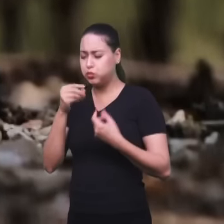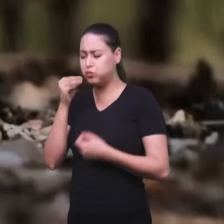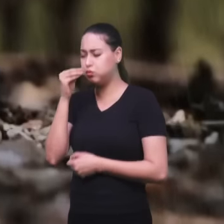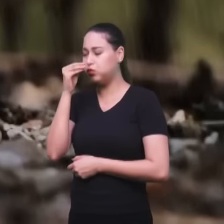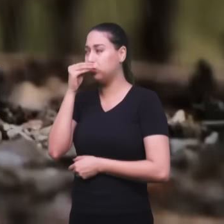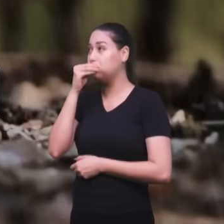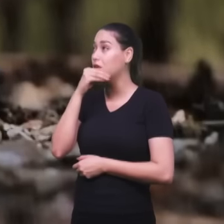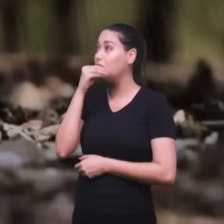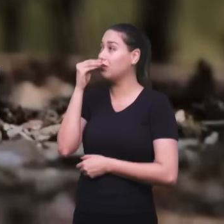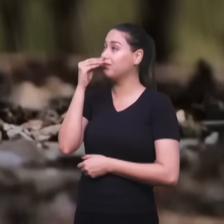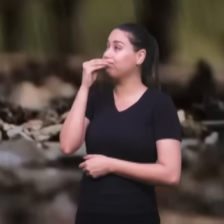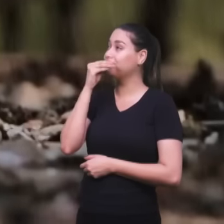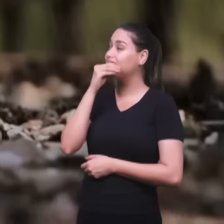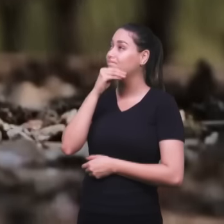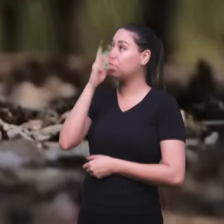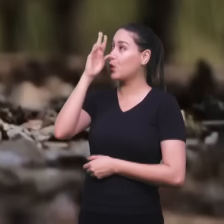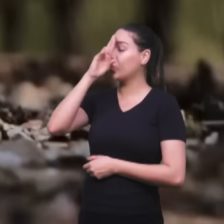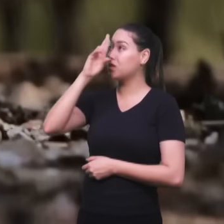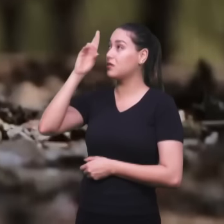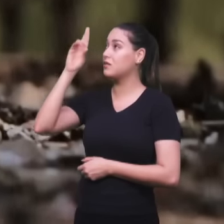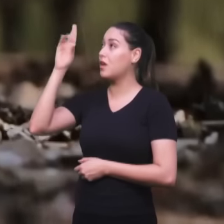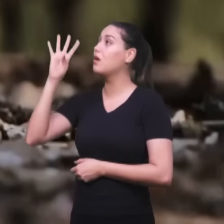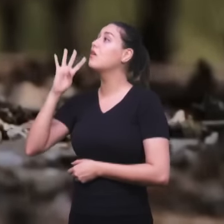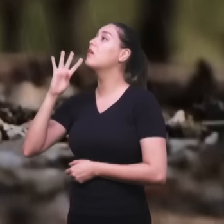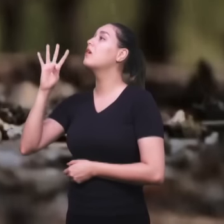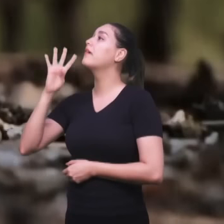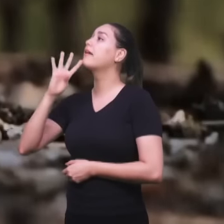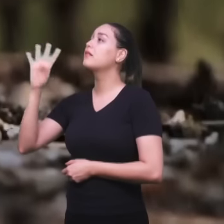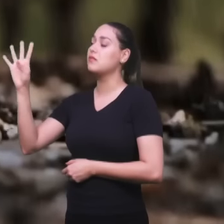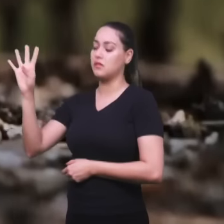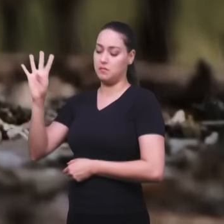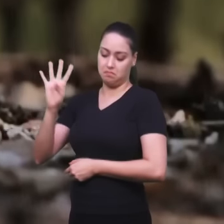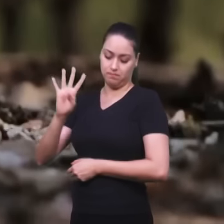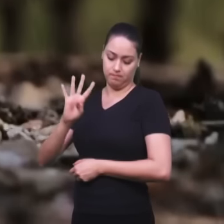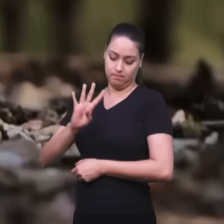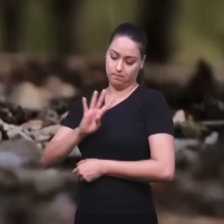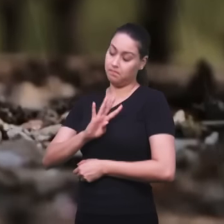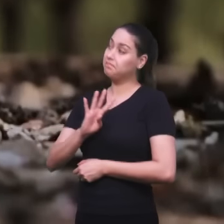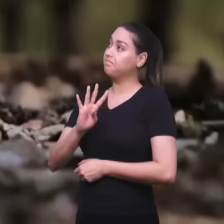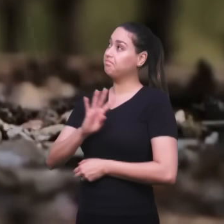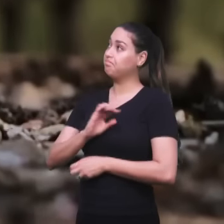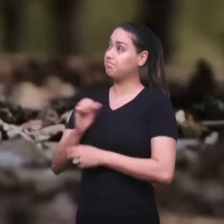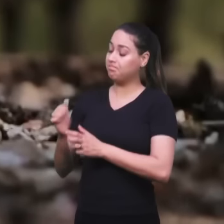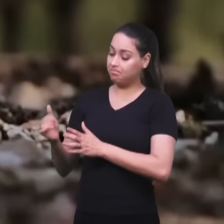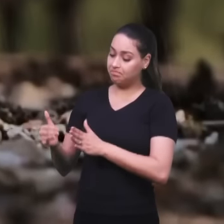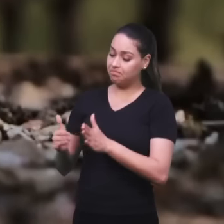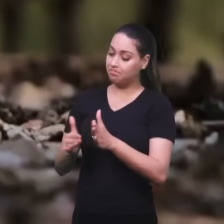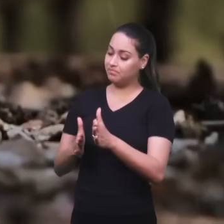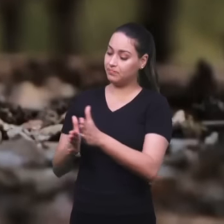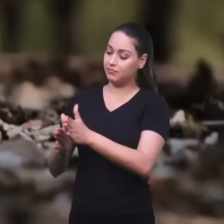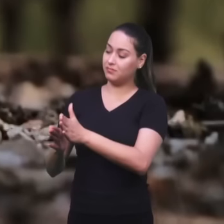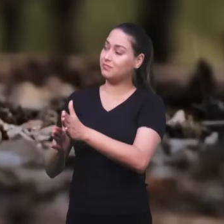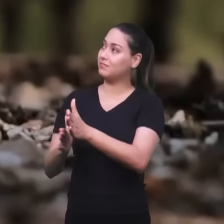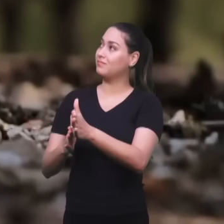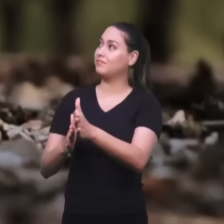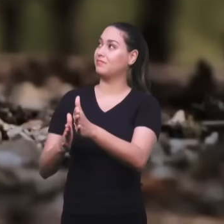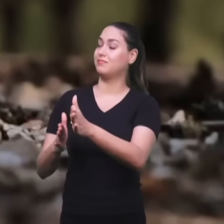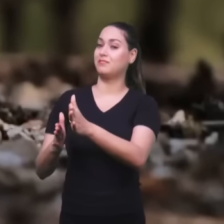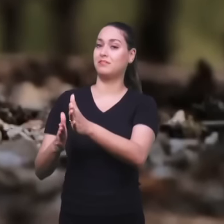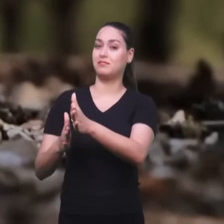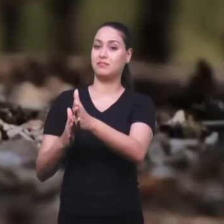Espírito Tu então conheces minha verdade